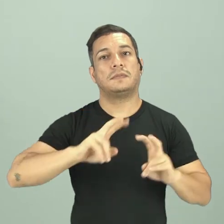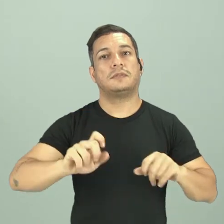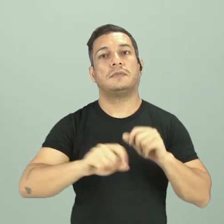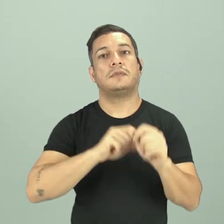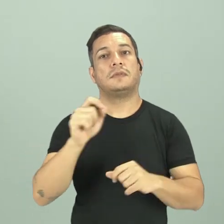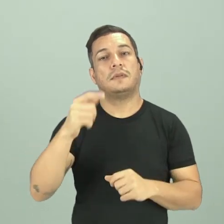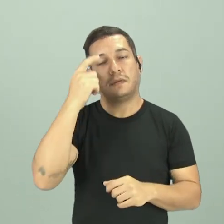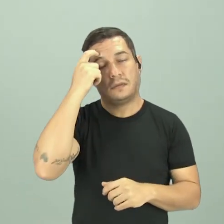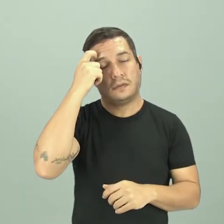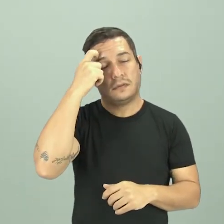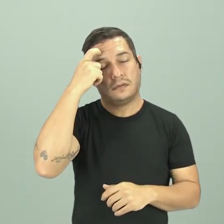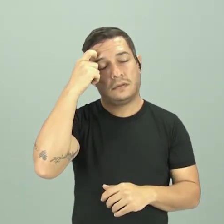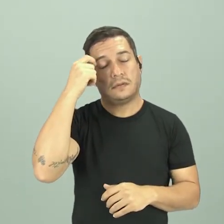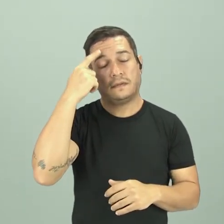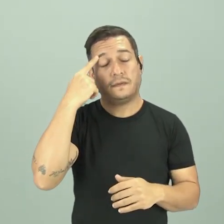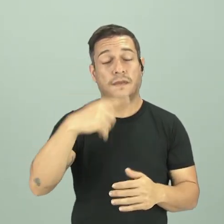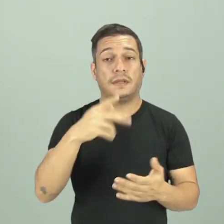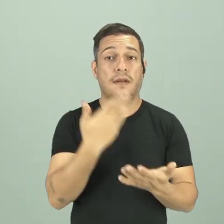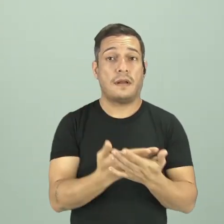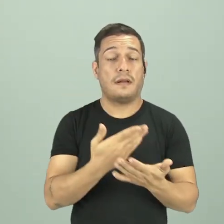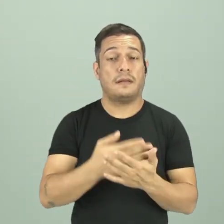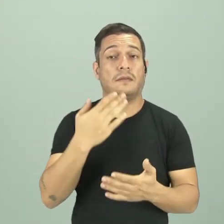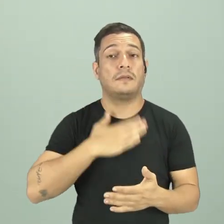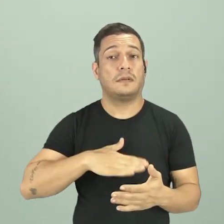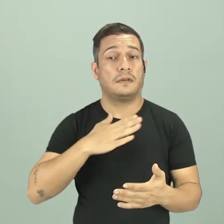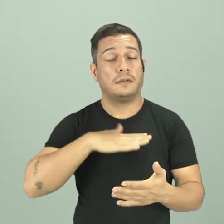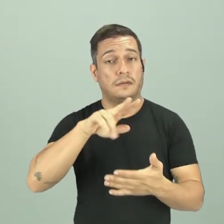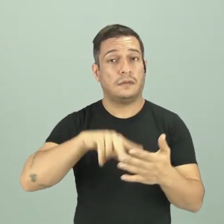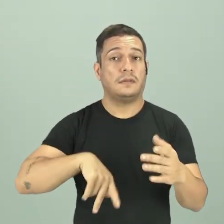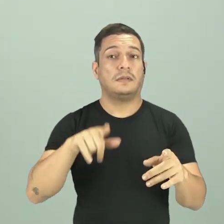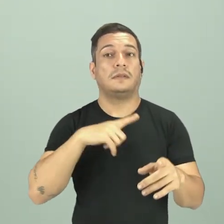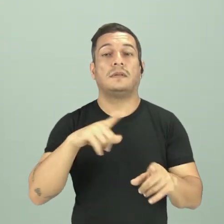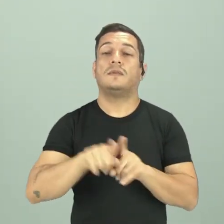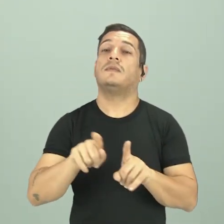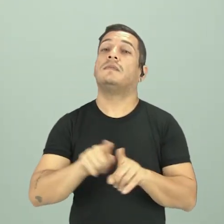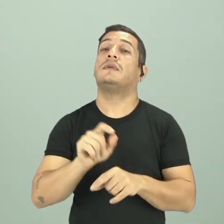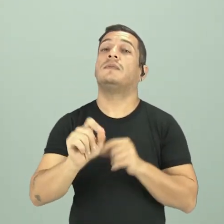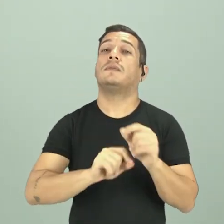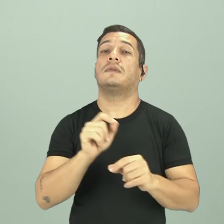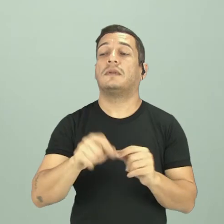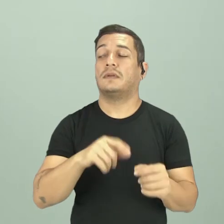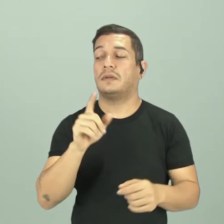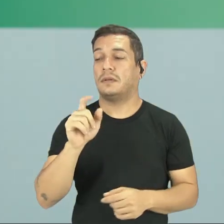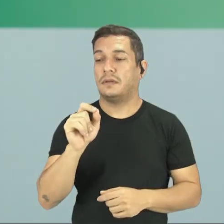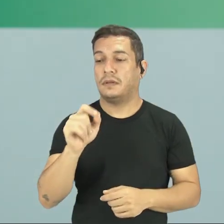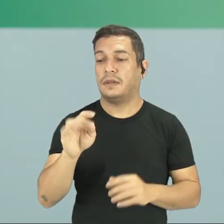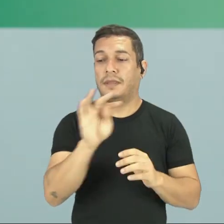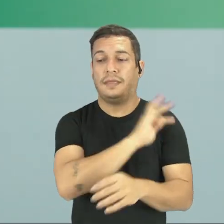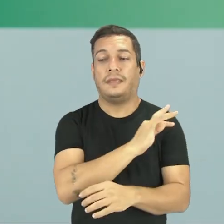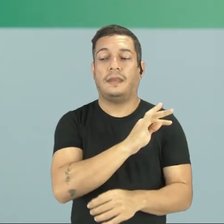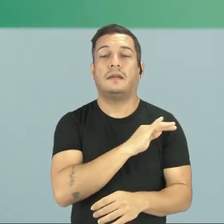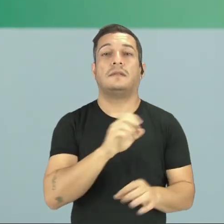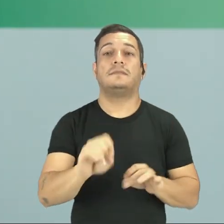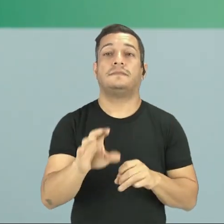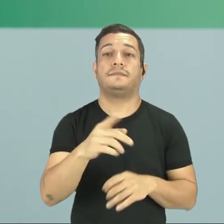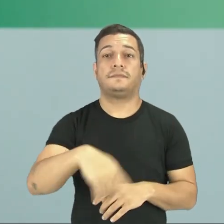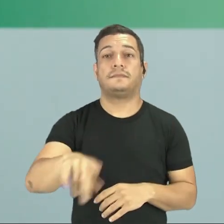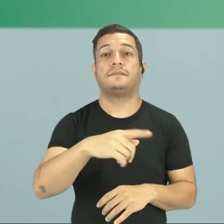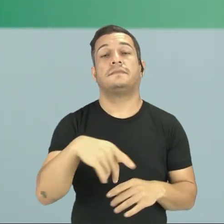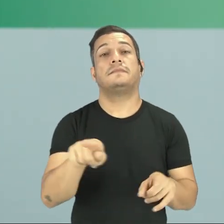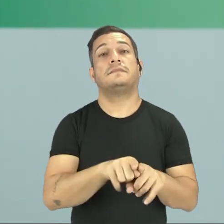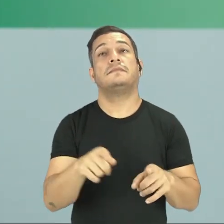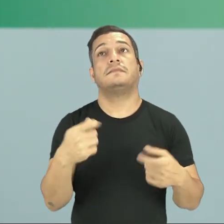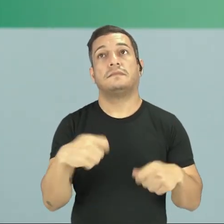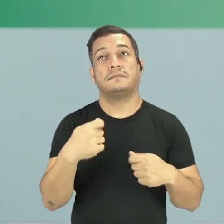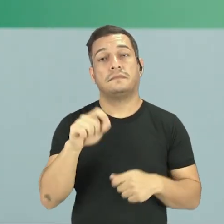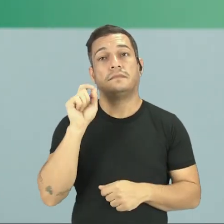com mais calma, você vai rever a sala e vai ler com mais calma, você vai ver exatamente que tem aí muito daquelas técnicas que eu ensinei para vocês. Você